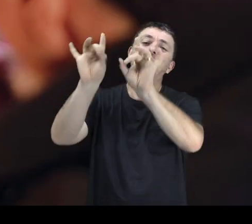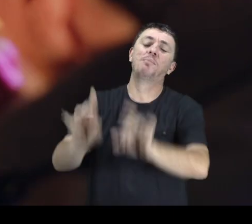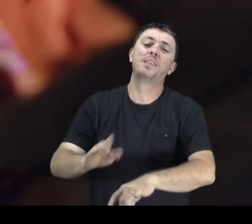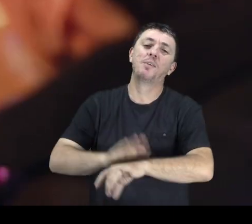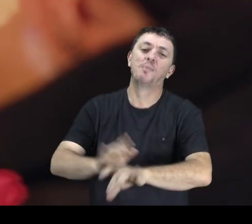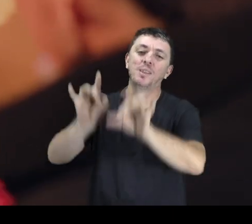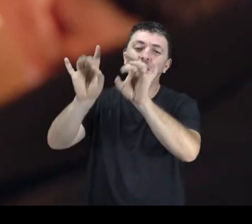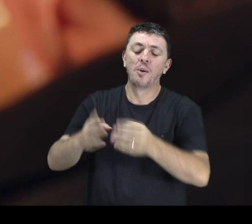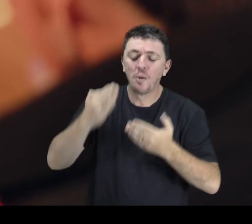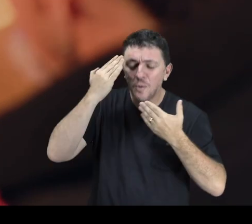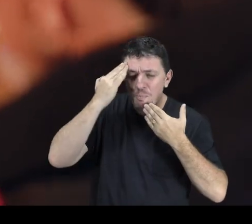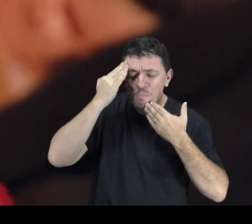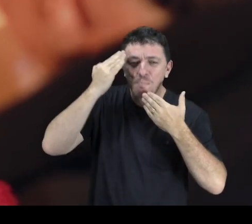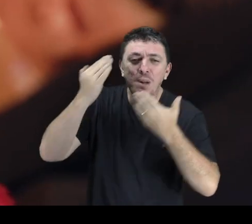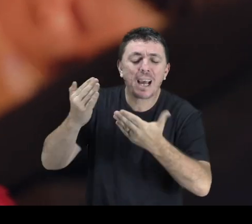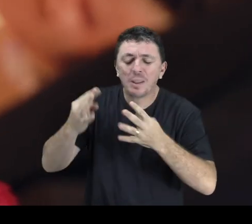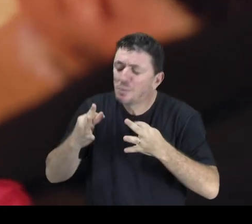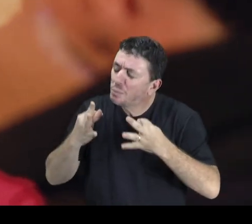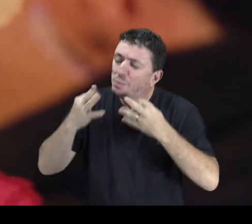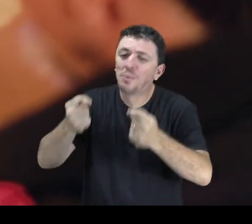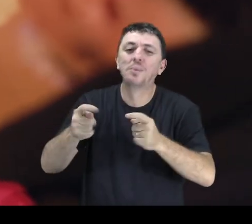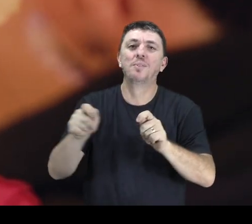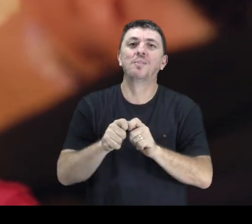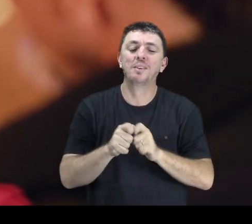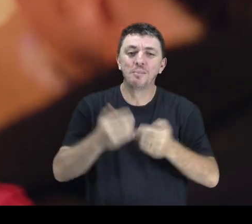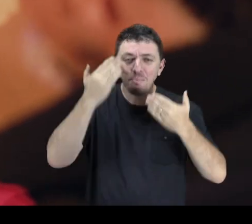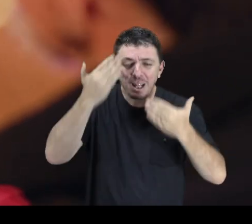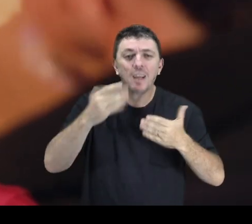viu? Obrigado. De coração mesmo. Obrigado, obrigado.